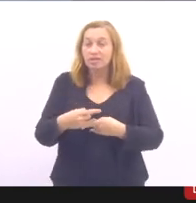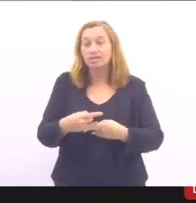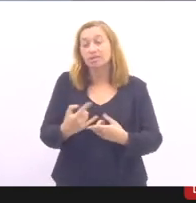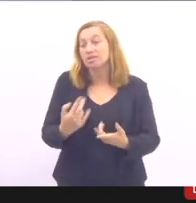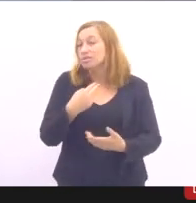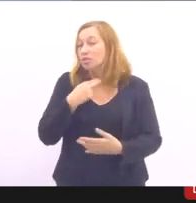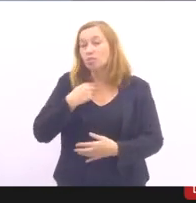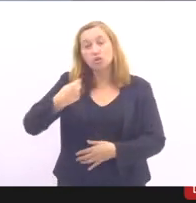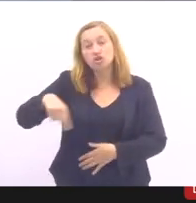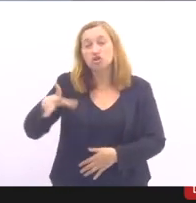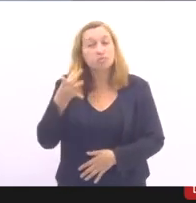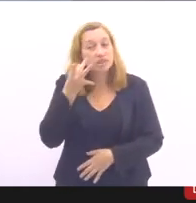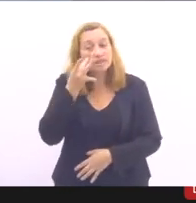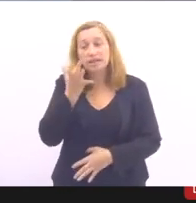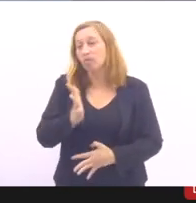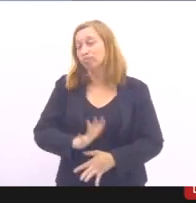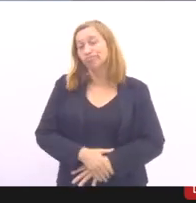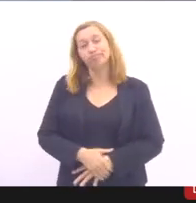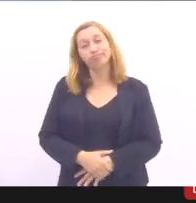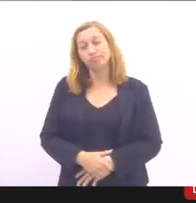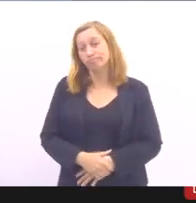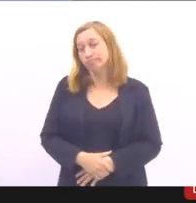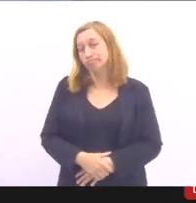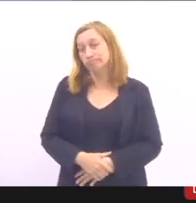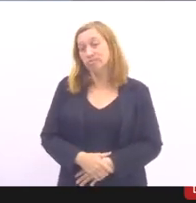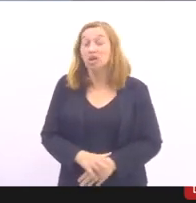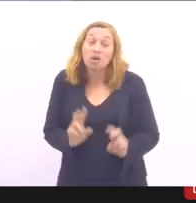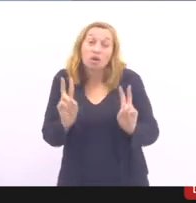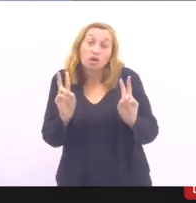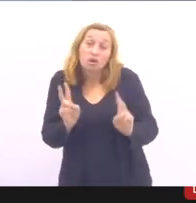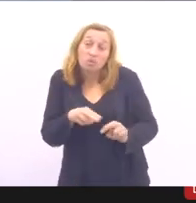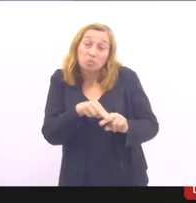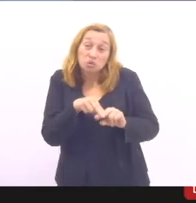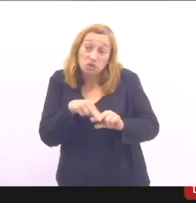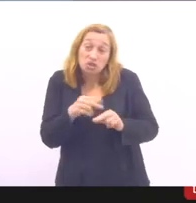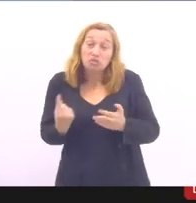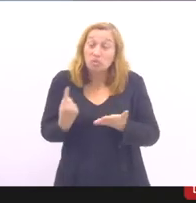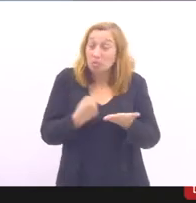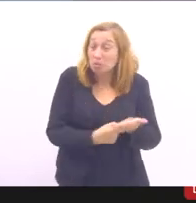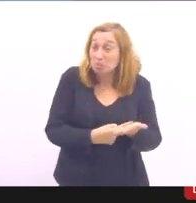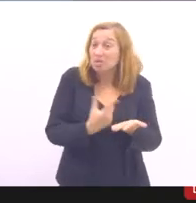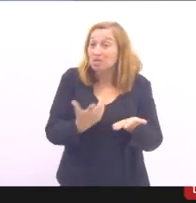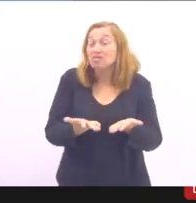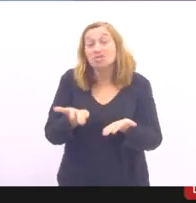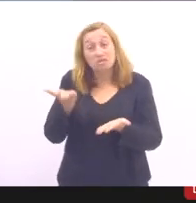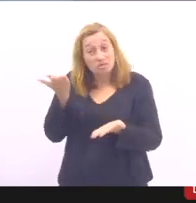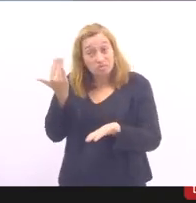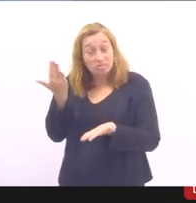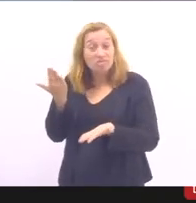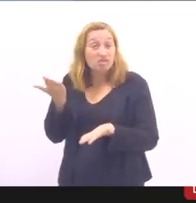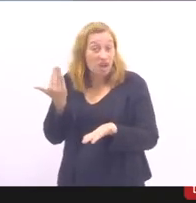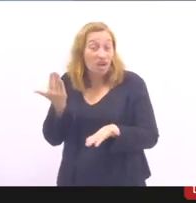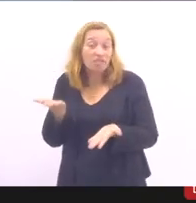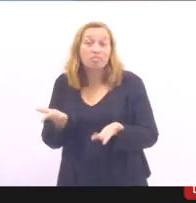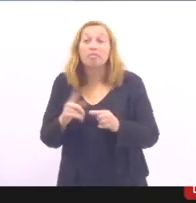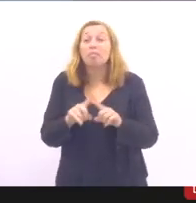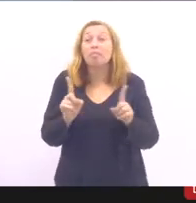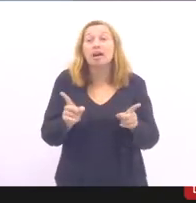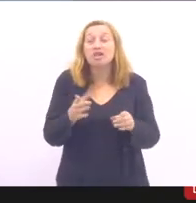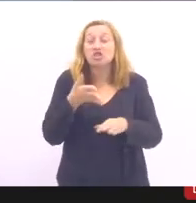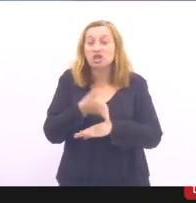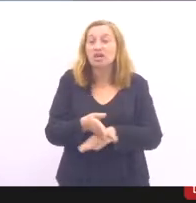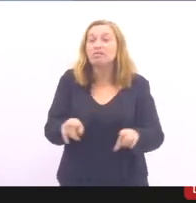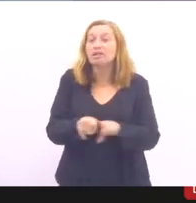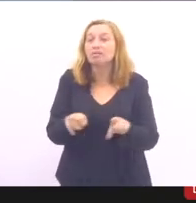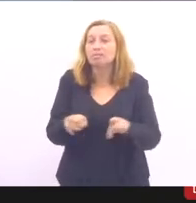forma presencial por questões, né, de compromissos já assumidos anteriormente. Mas cheguei também